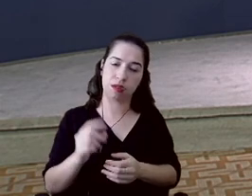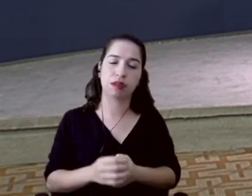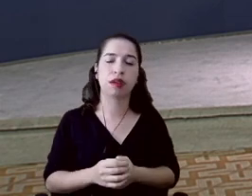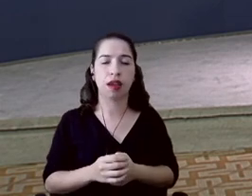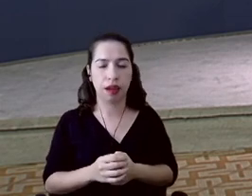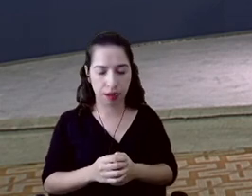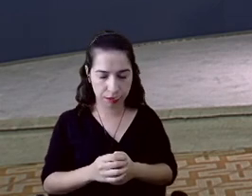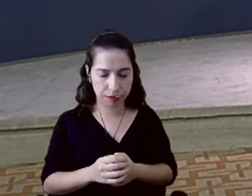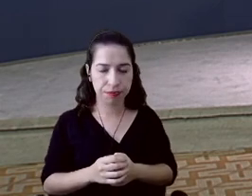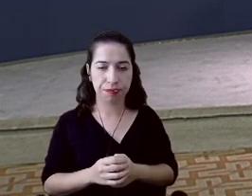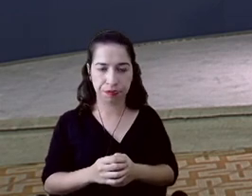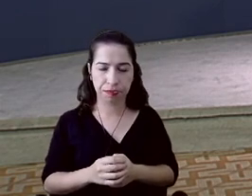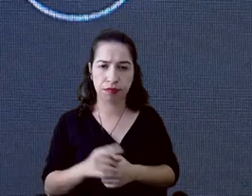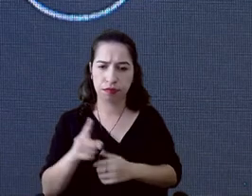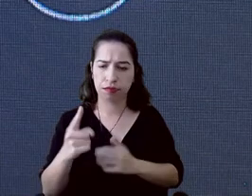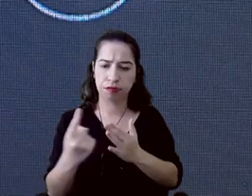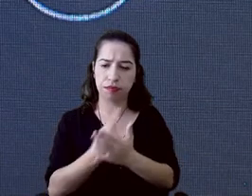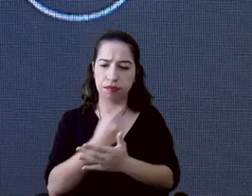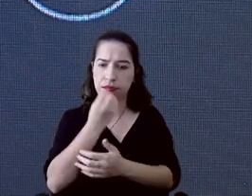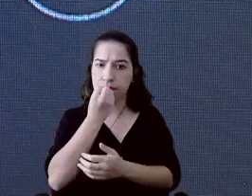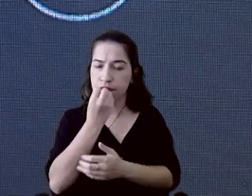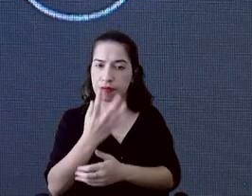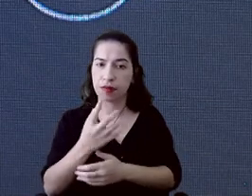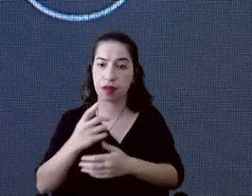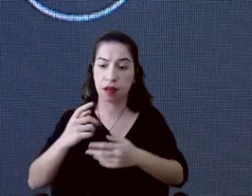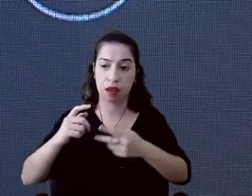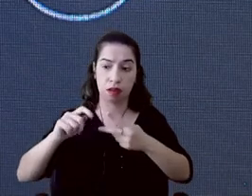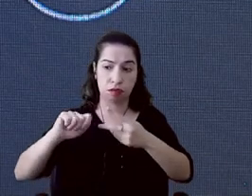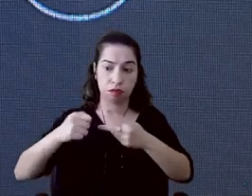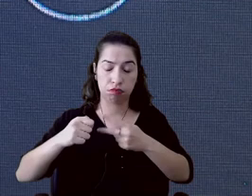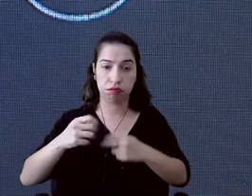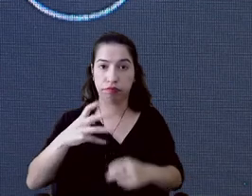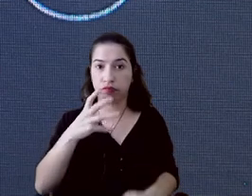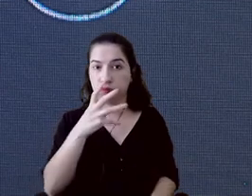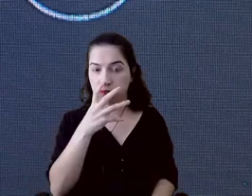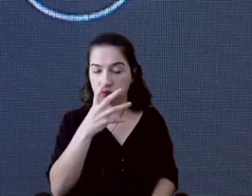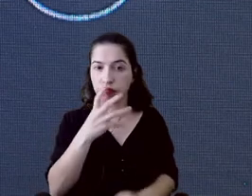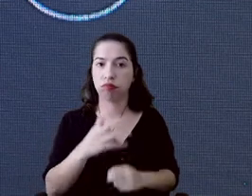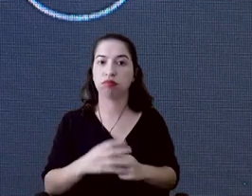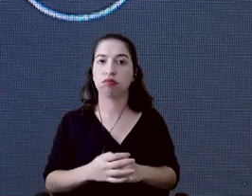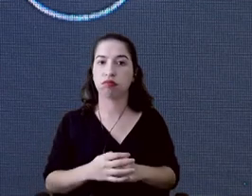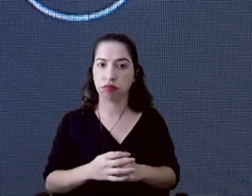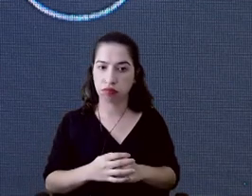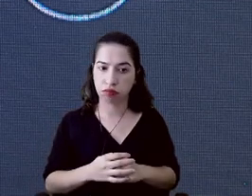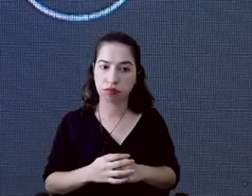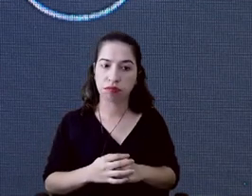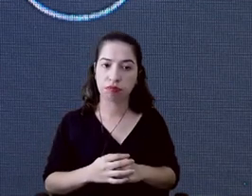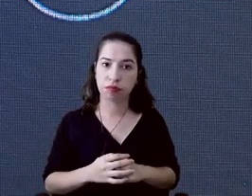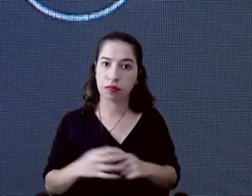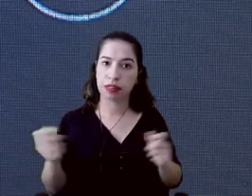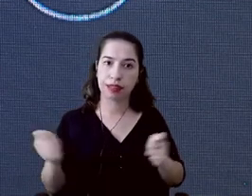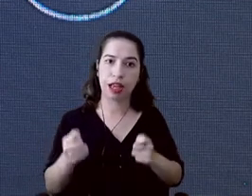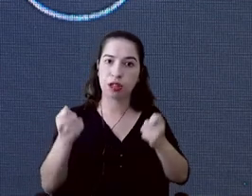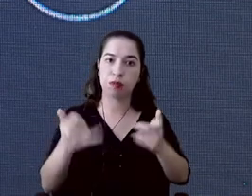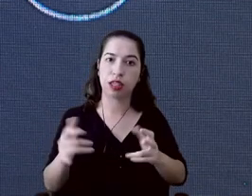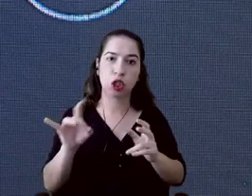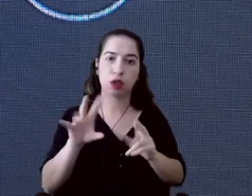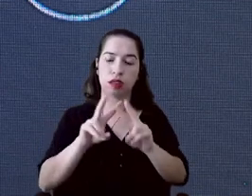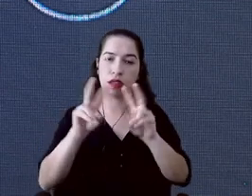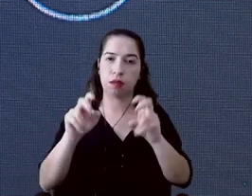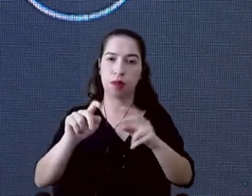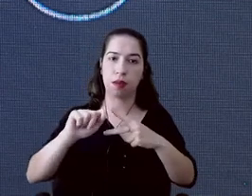essa é uma pergunta boa e não e pix é impressionante né é impressionante ali ele ia conversar só sobre isso aqui é